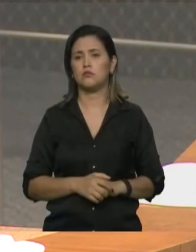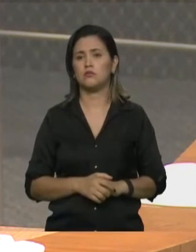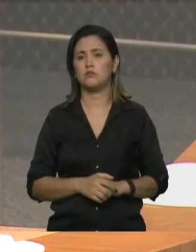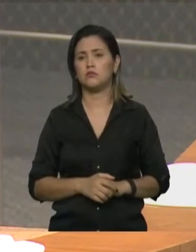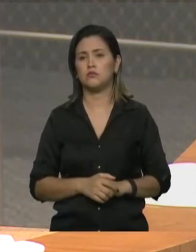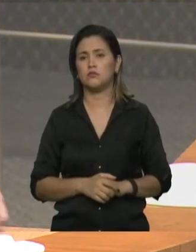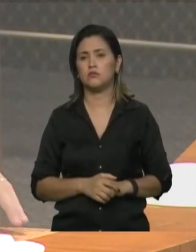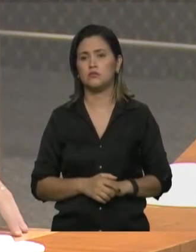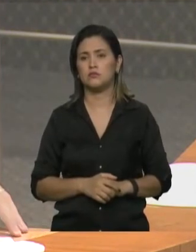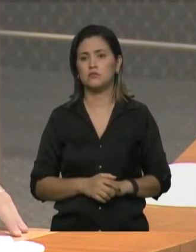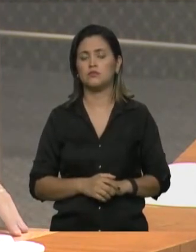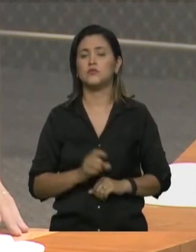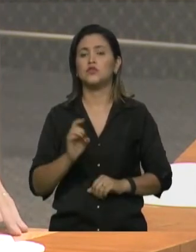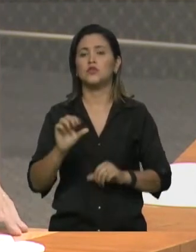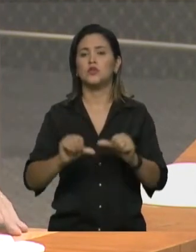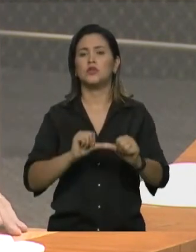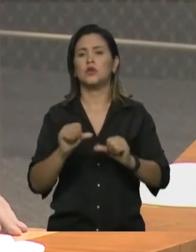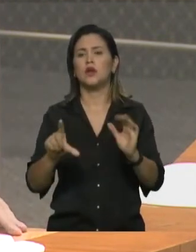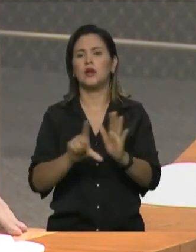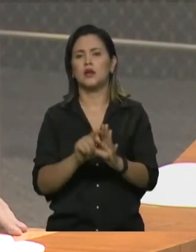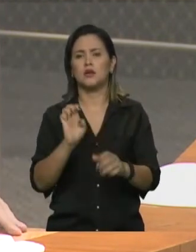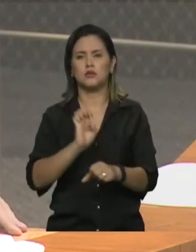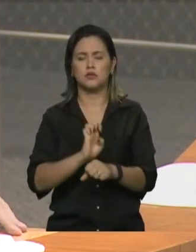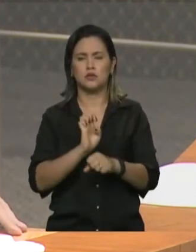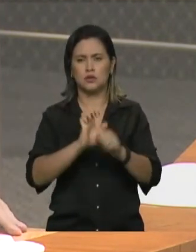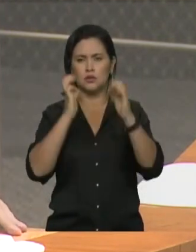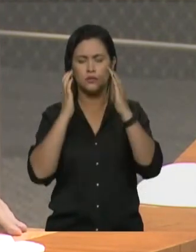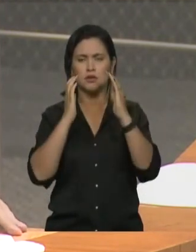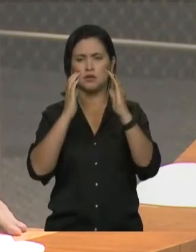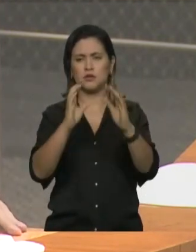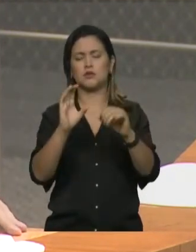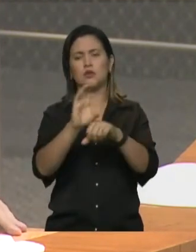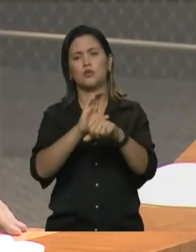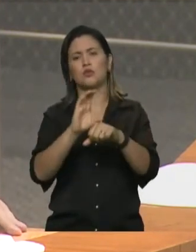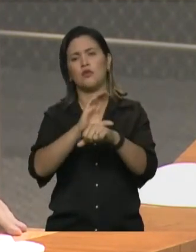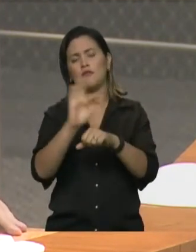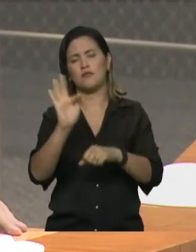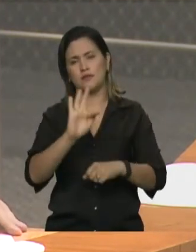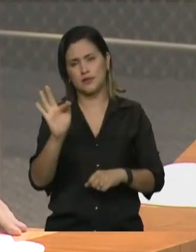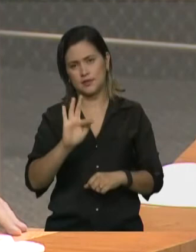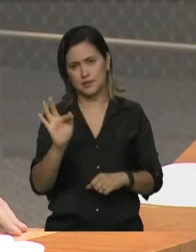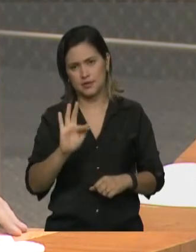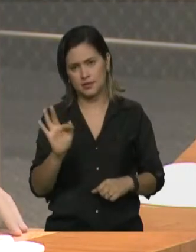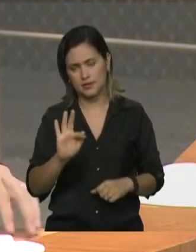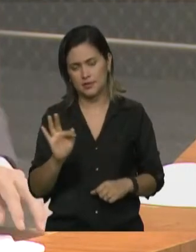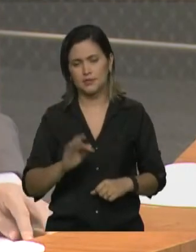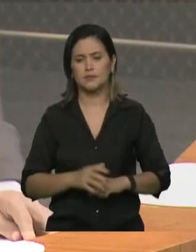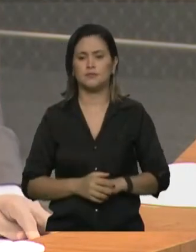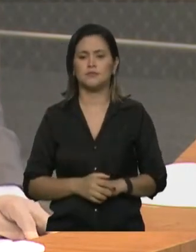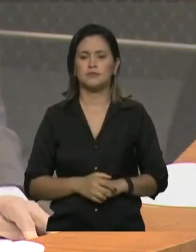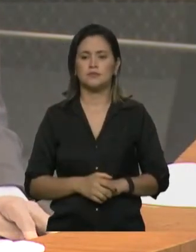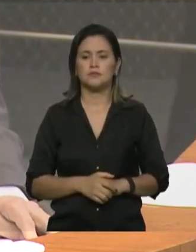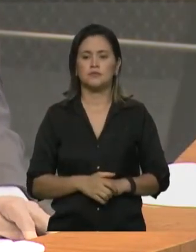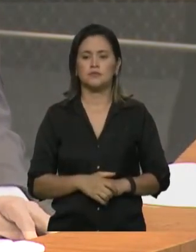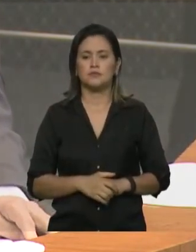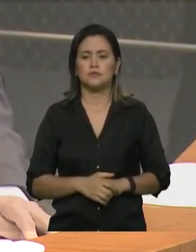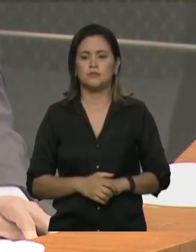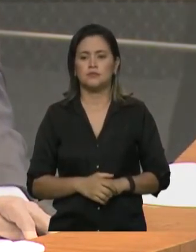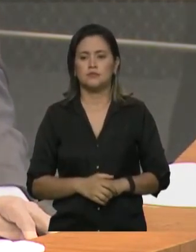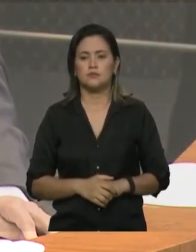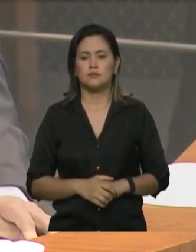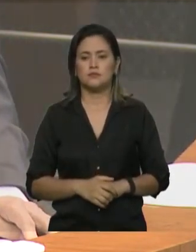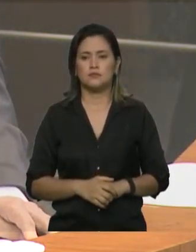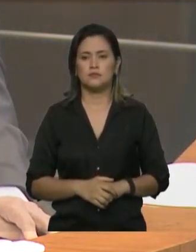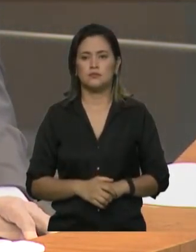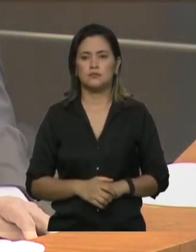alterando a lei estadual em conformidade com a Constituição Federal, para que, inclusive, o Estado não seja prejudicado